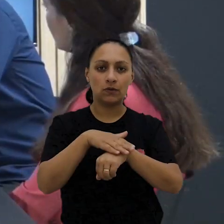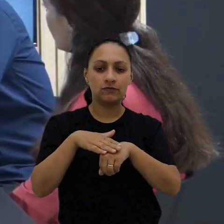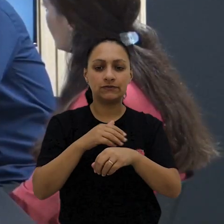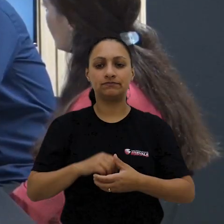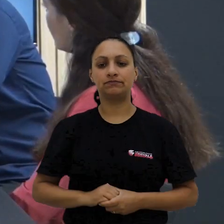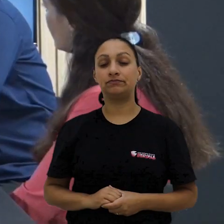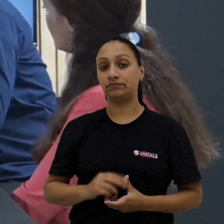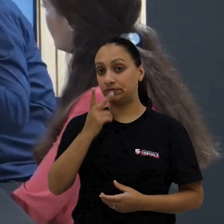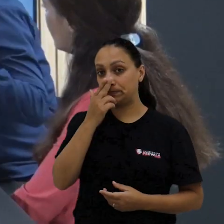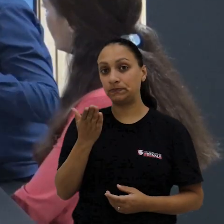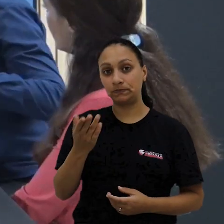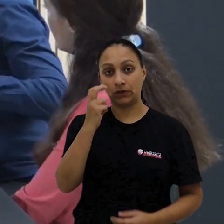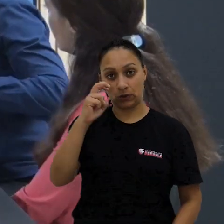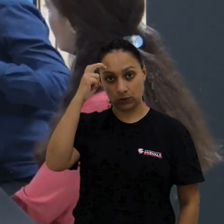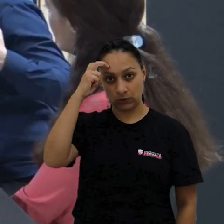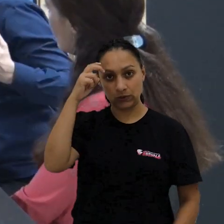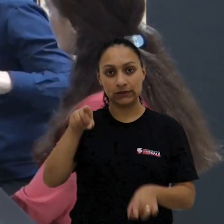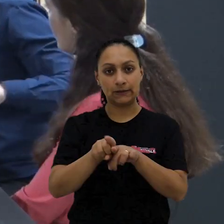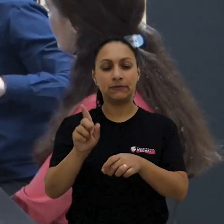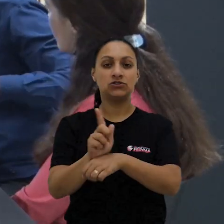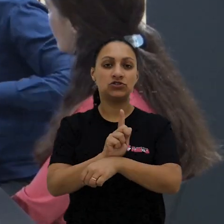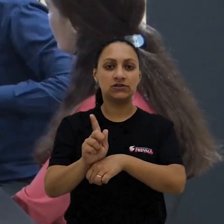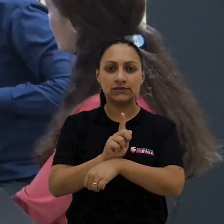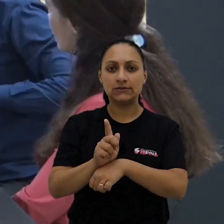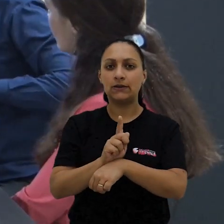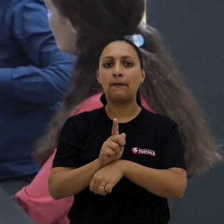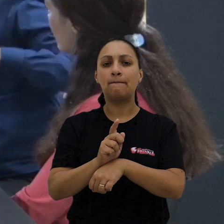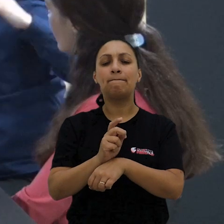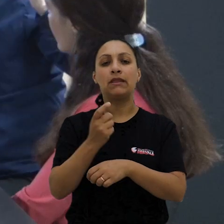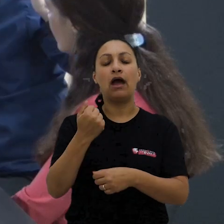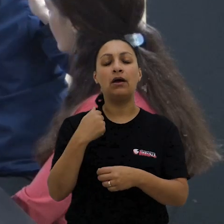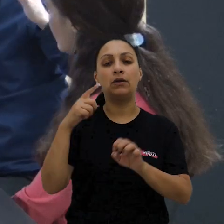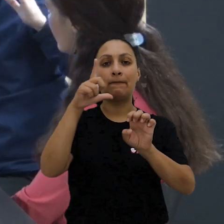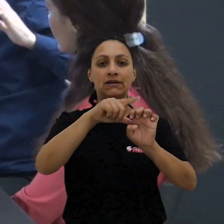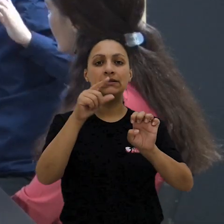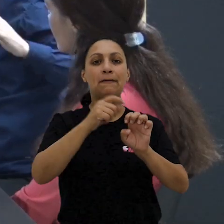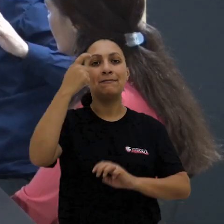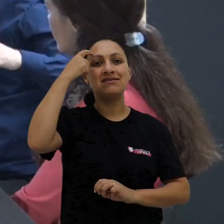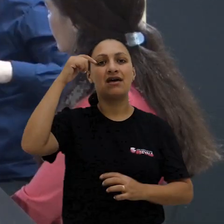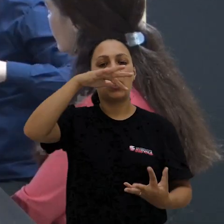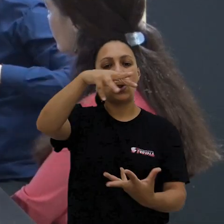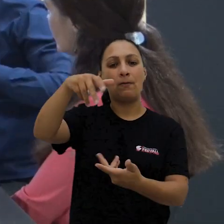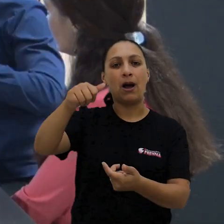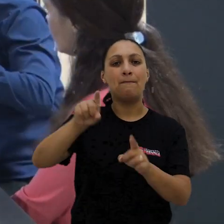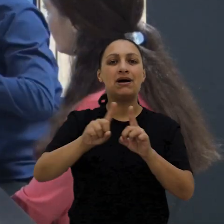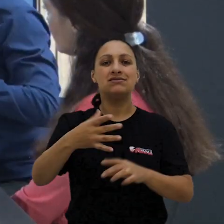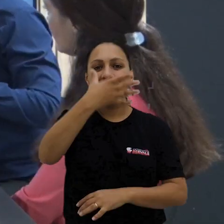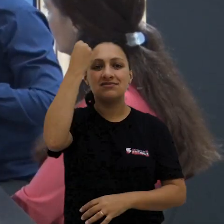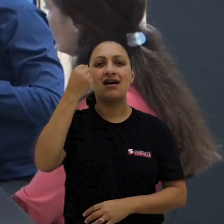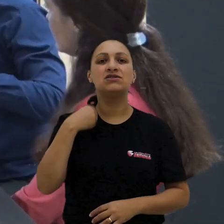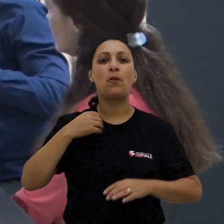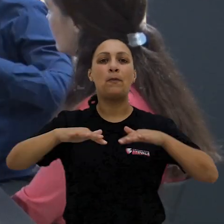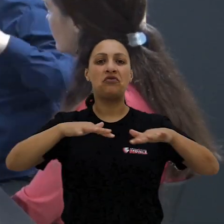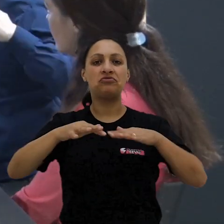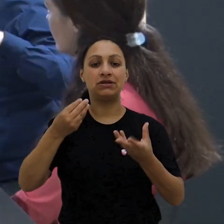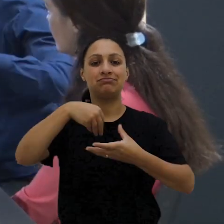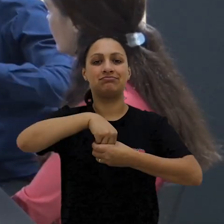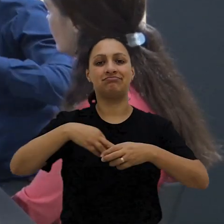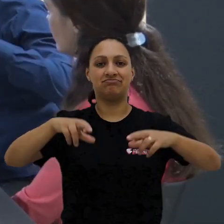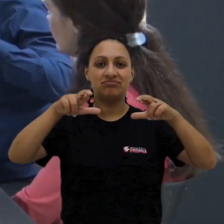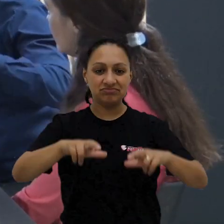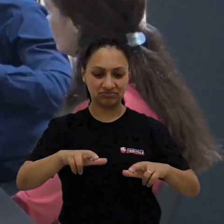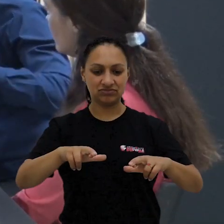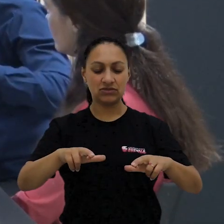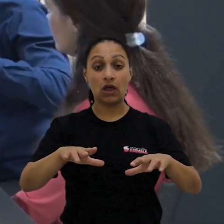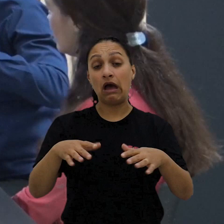né? Dentro dessa gestão, assim, da cultura do empreendedor, o pensamento global, né? E muitas vezes esquece do movimento local. E tu vai